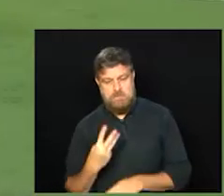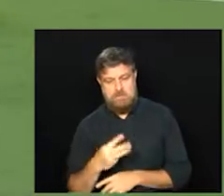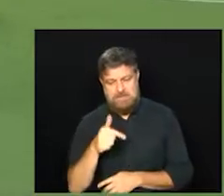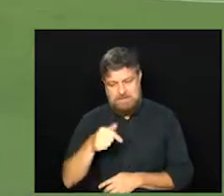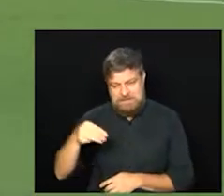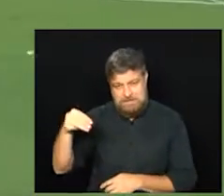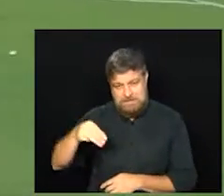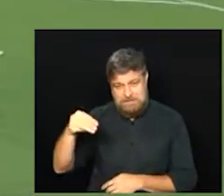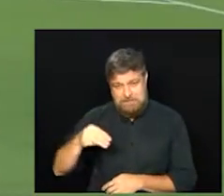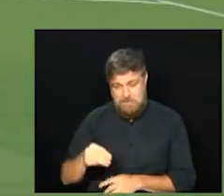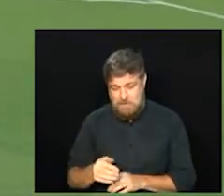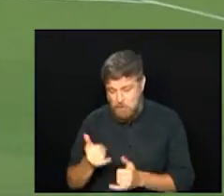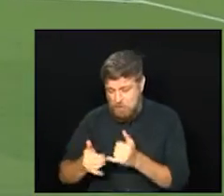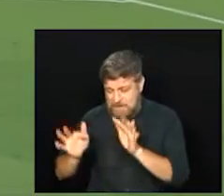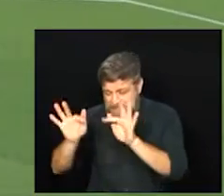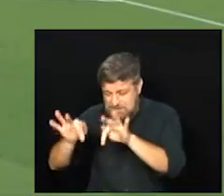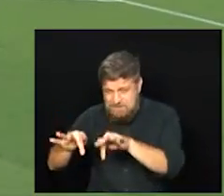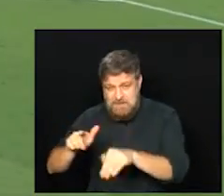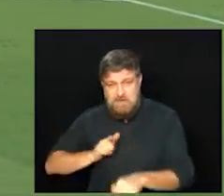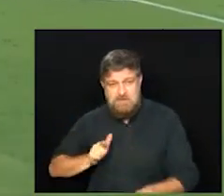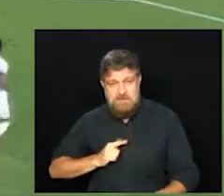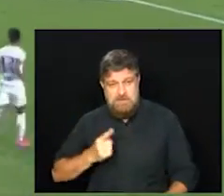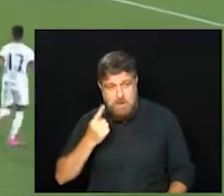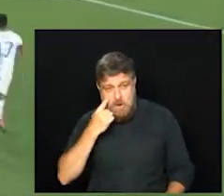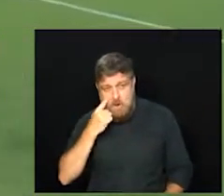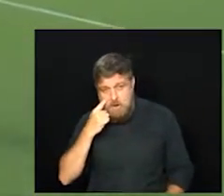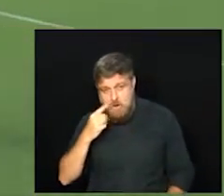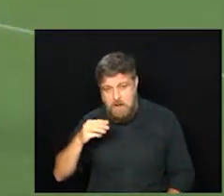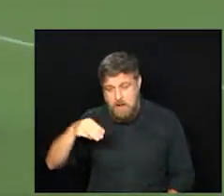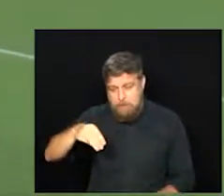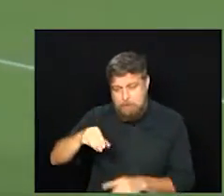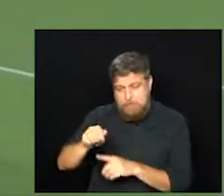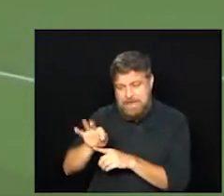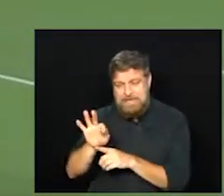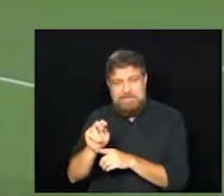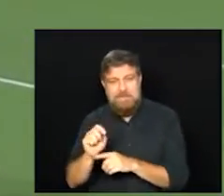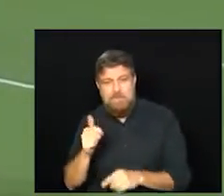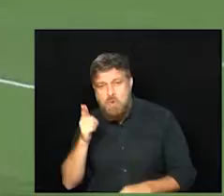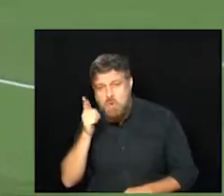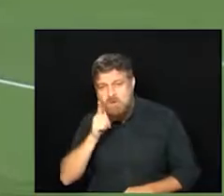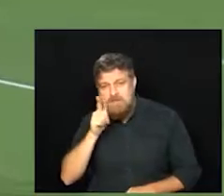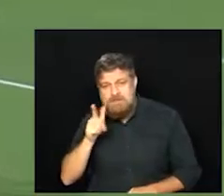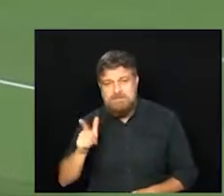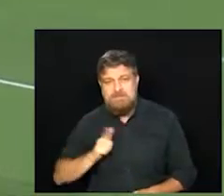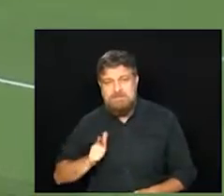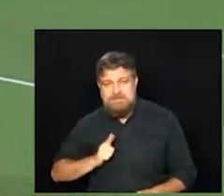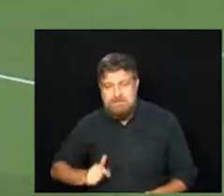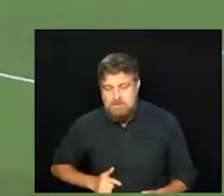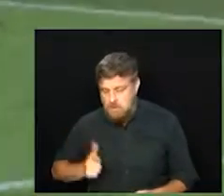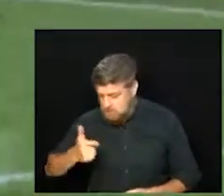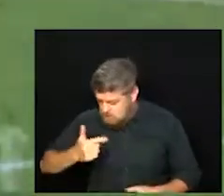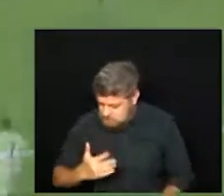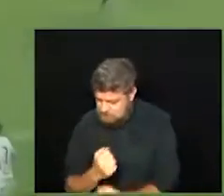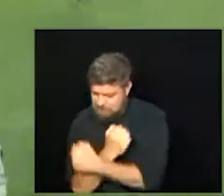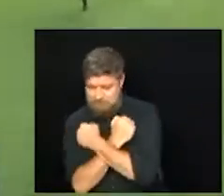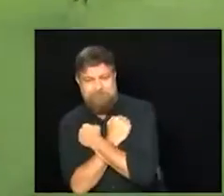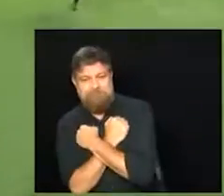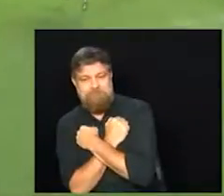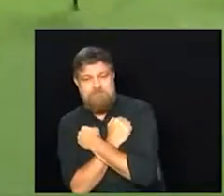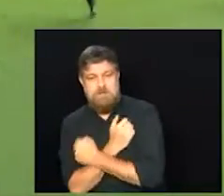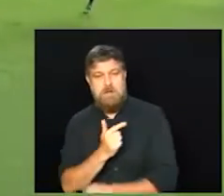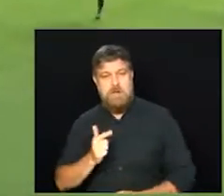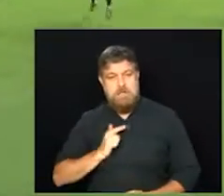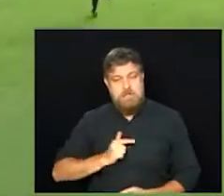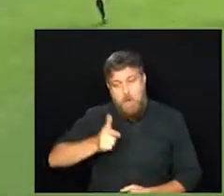37 da etapa final, cruzamento, Matheus Souza completou de primeira e parou mais uma vez em Tadeu. Só que